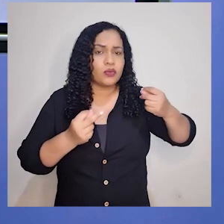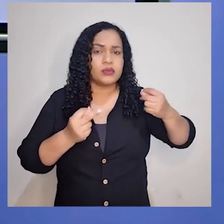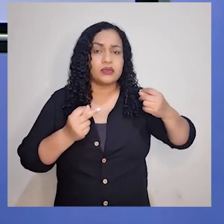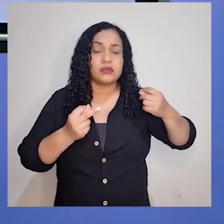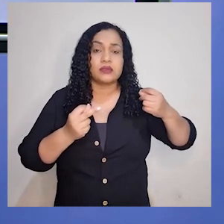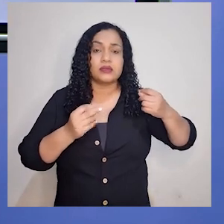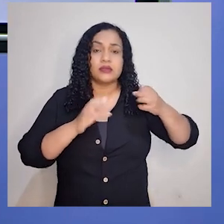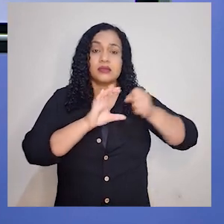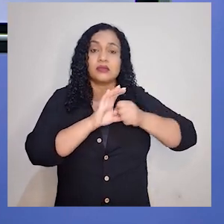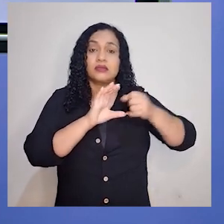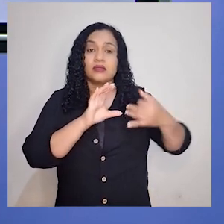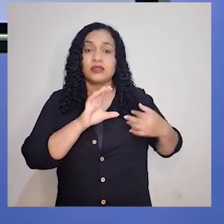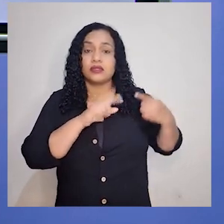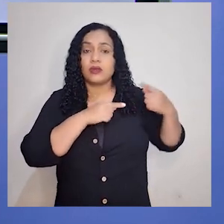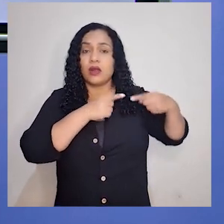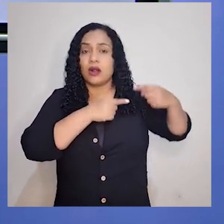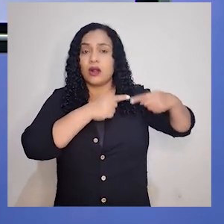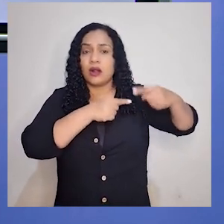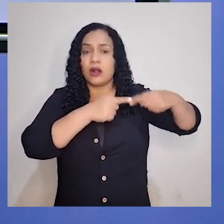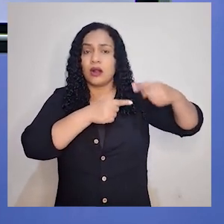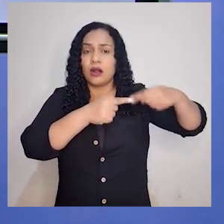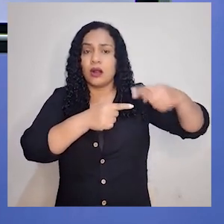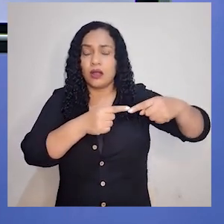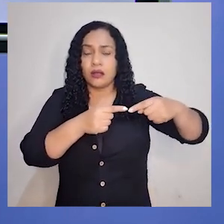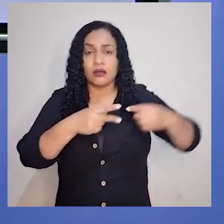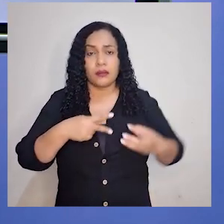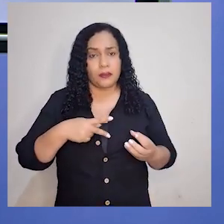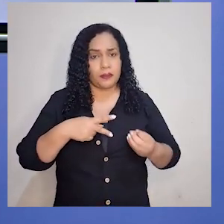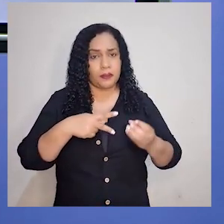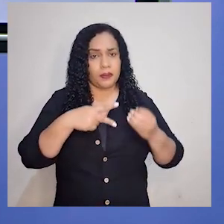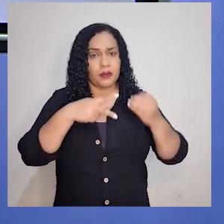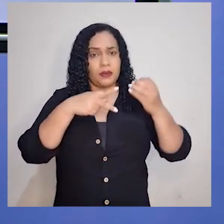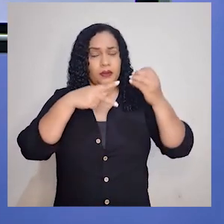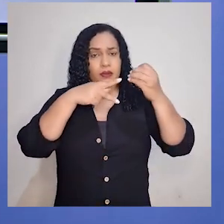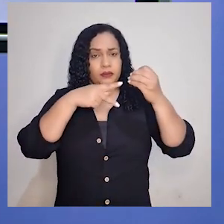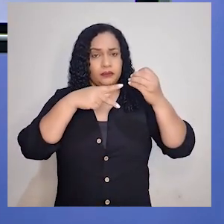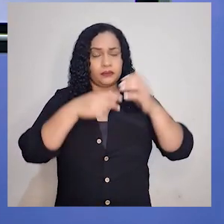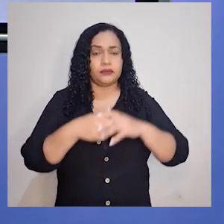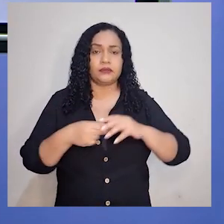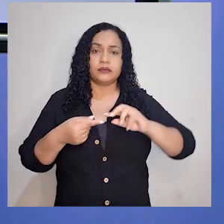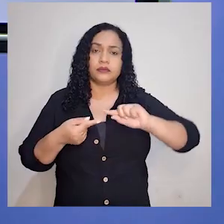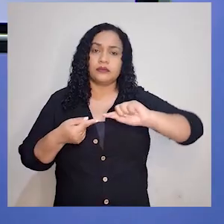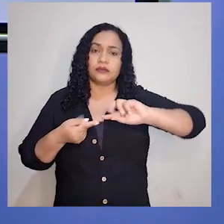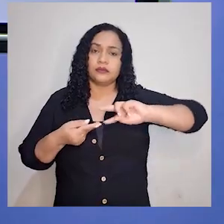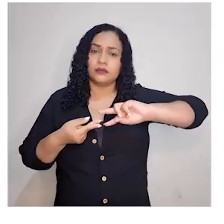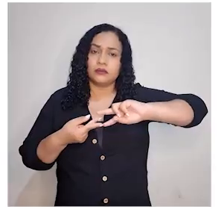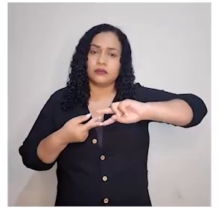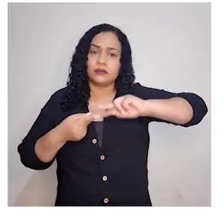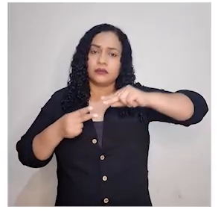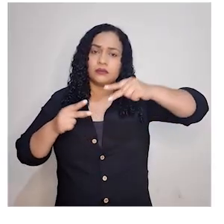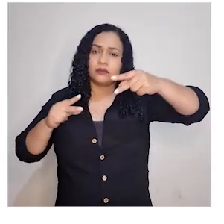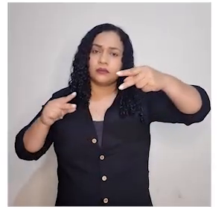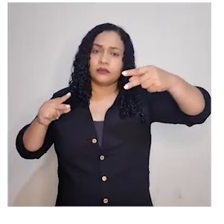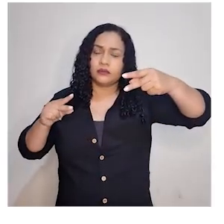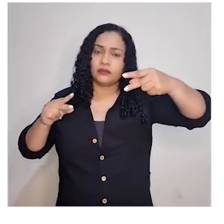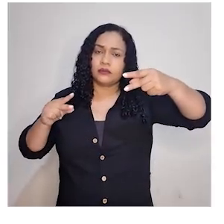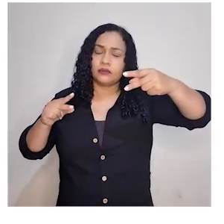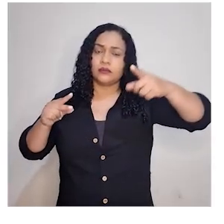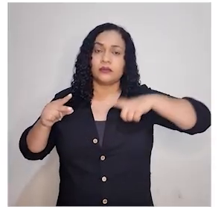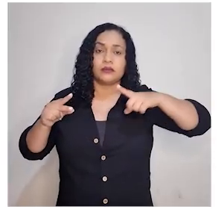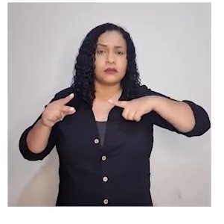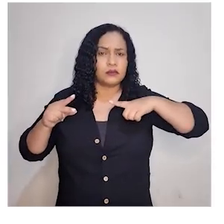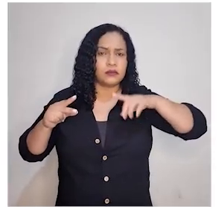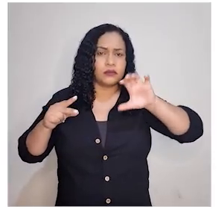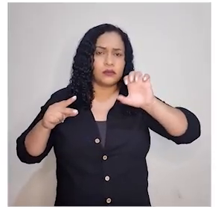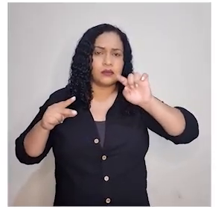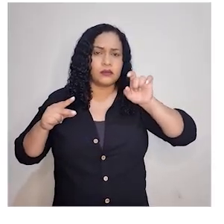tem todas as informações genéticas necessárias para a produção de proteínas. Essa fita de DNA, ela acaba sendo aberta